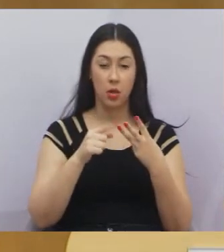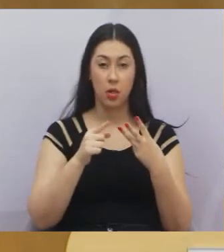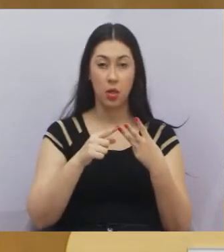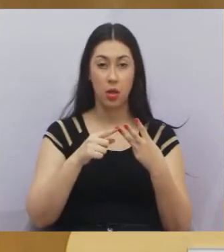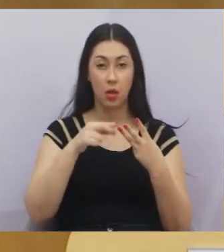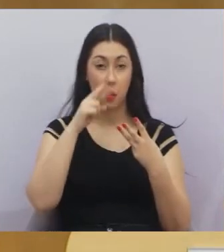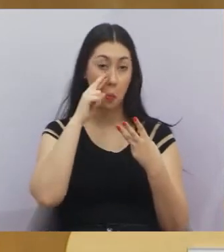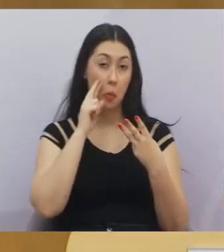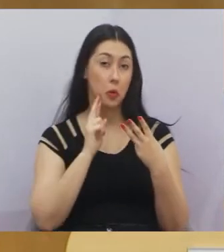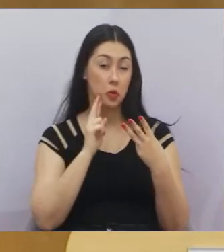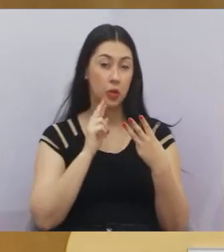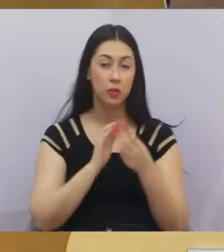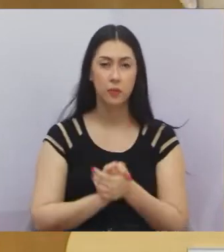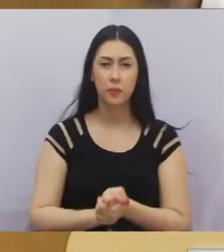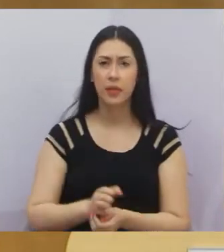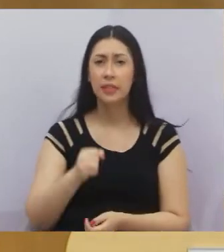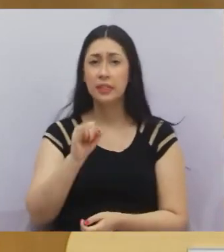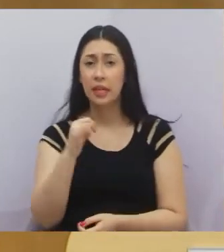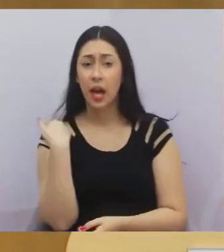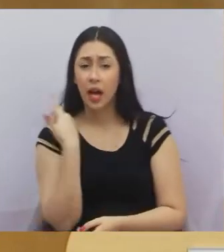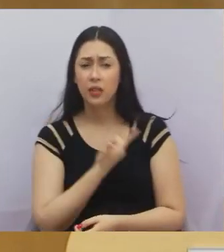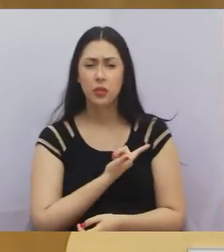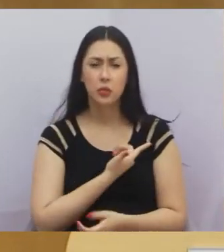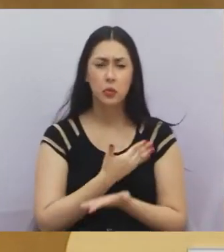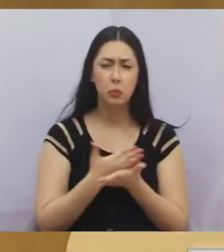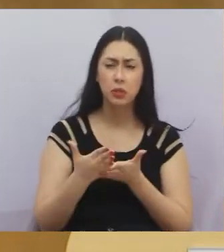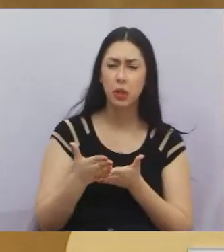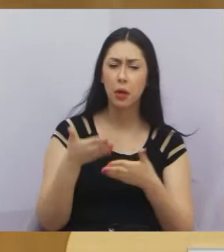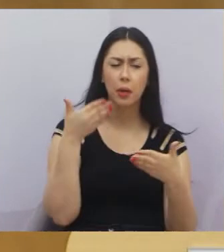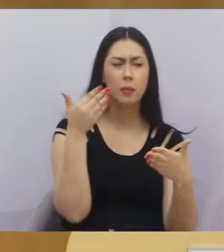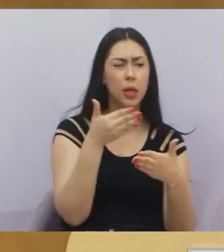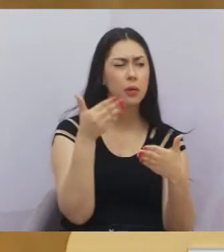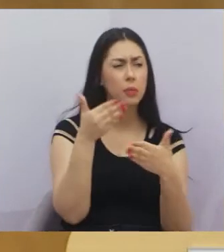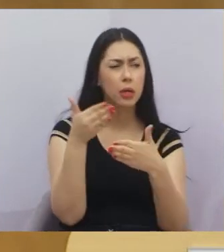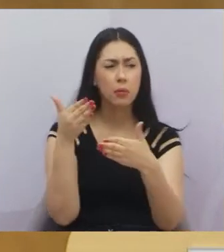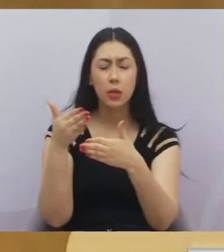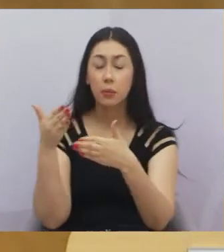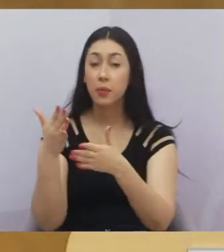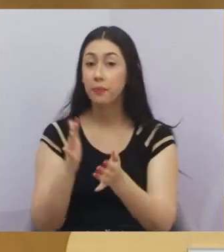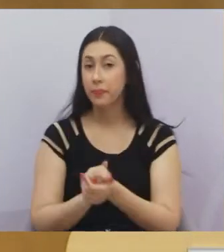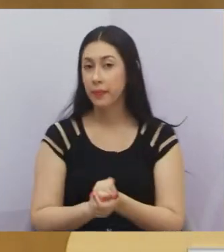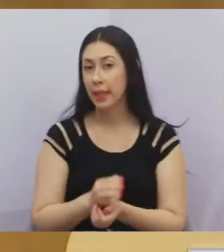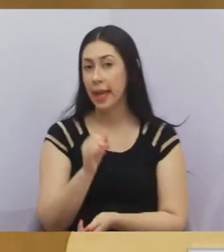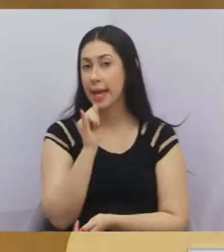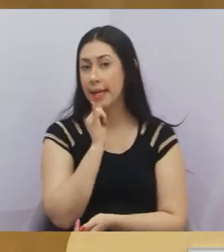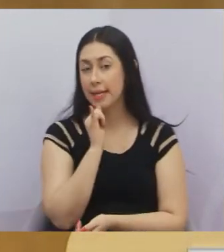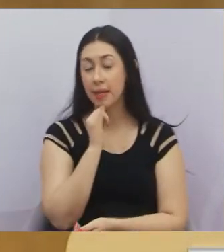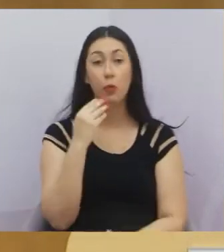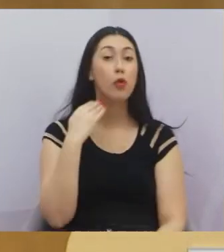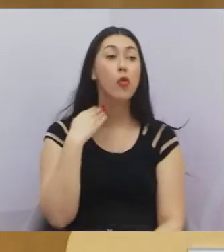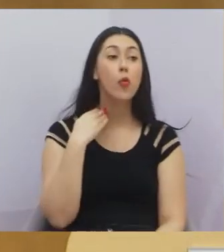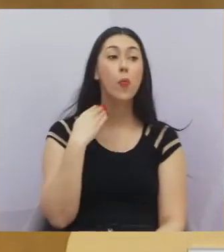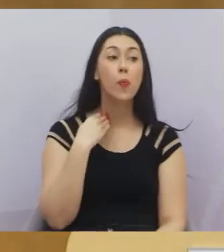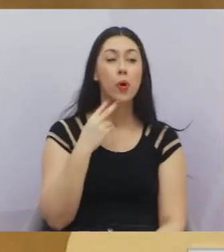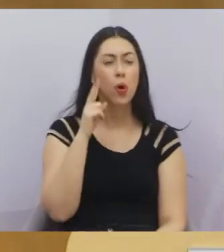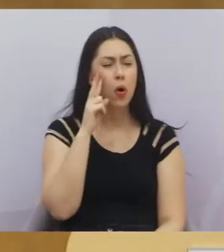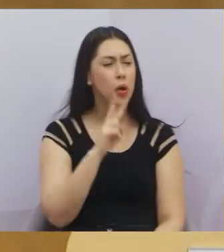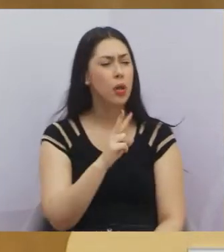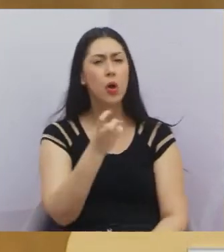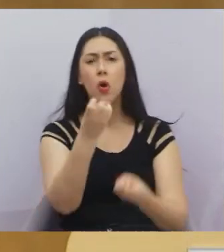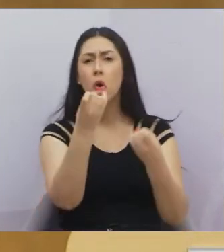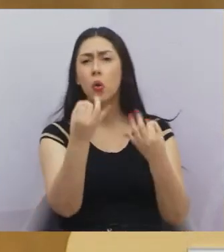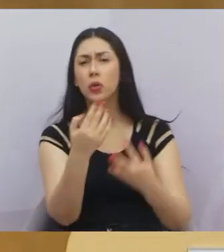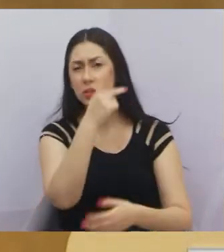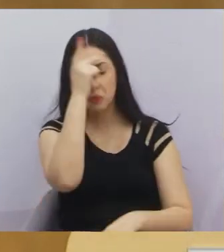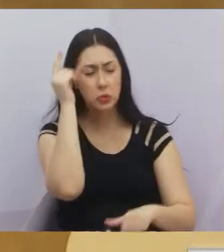E aí, se a gente contar e começar a andar por aí, né, se você for em um banco hoje, você pode contar quantos negros tem.